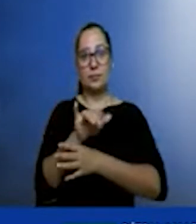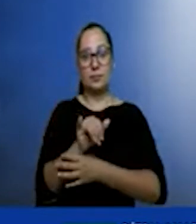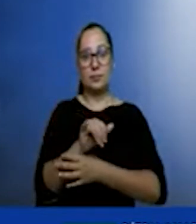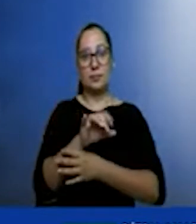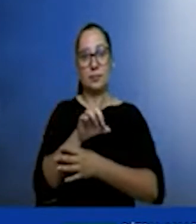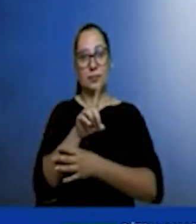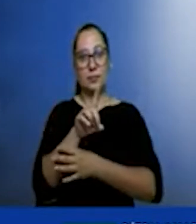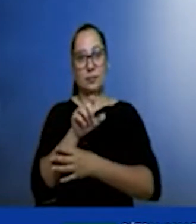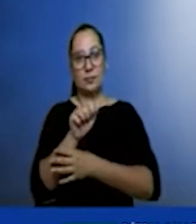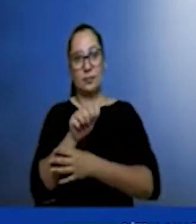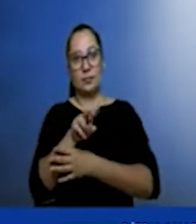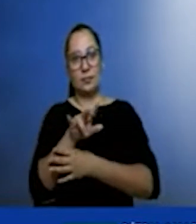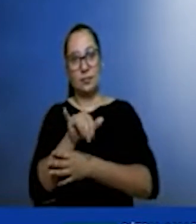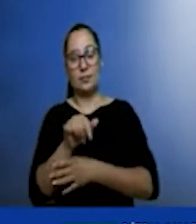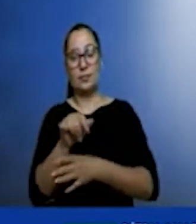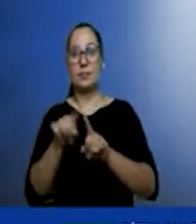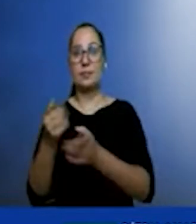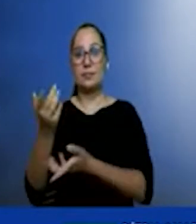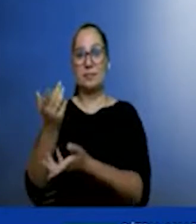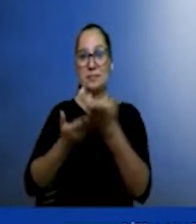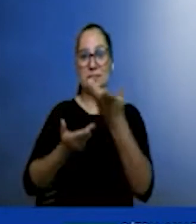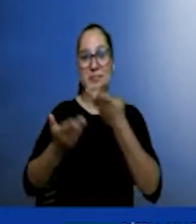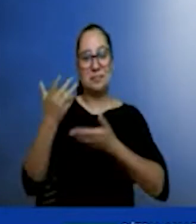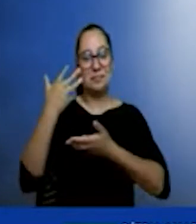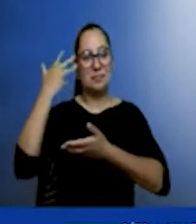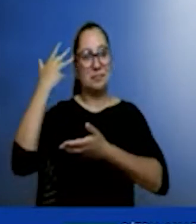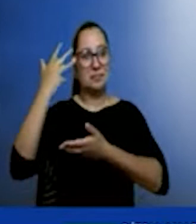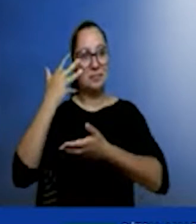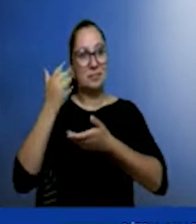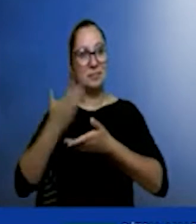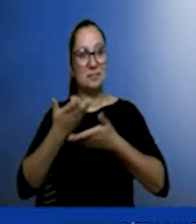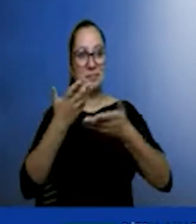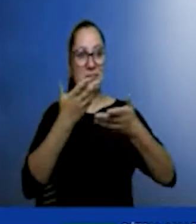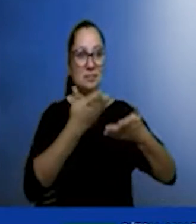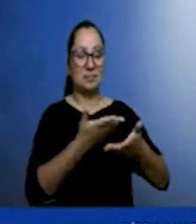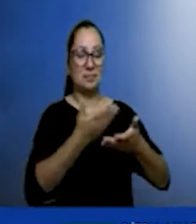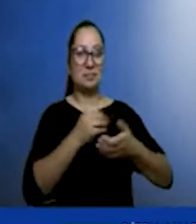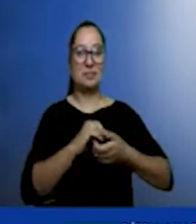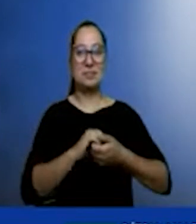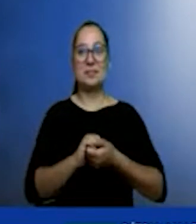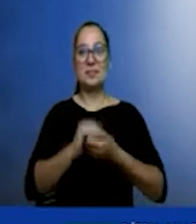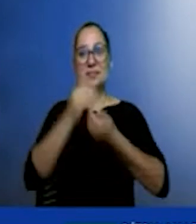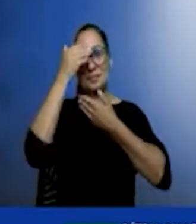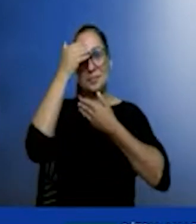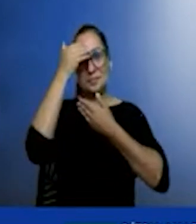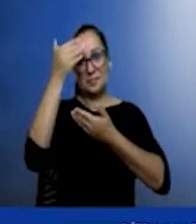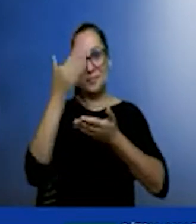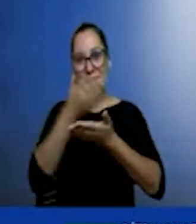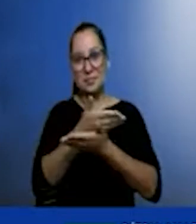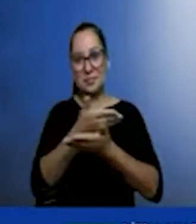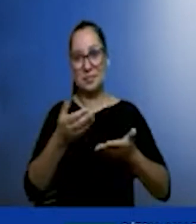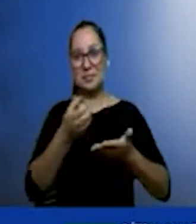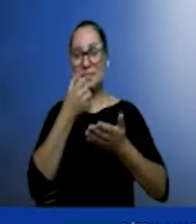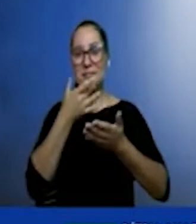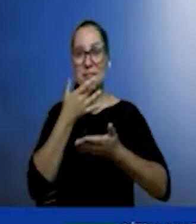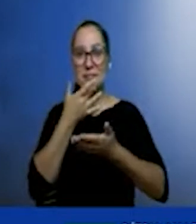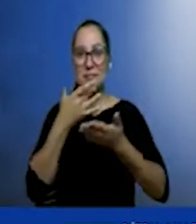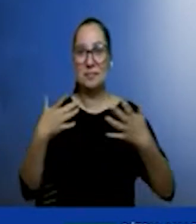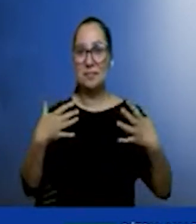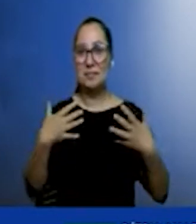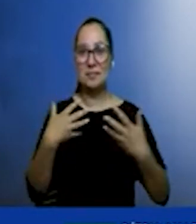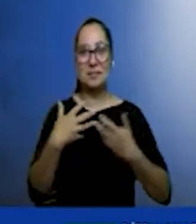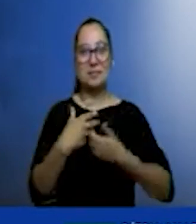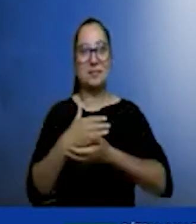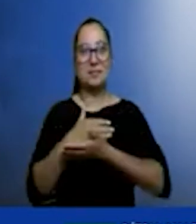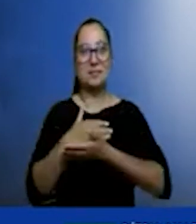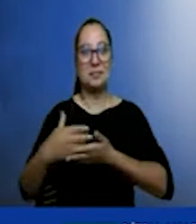Bontempo, também o moderador deste painel. Davi, a palavra é sua. Obrigado. Primeiramente, boa tarde a todos. Iniciamos aqui